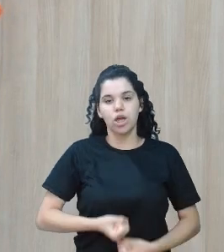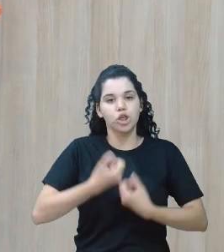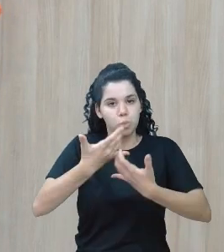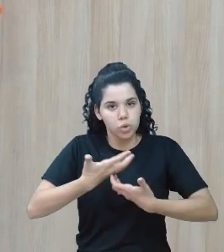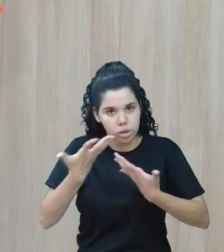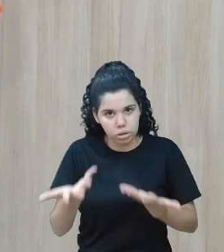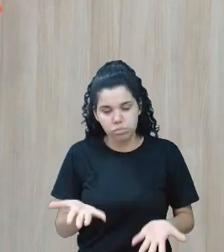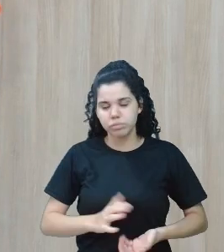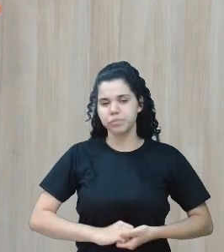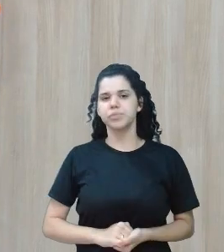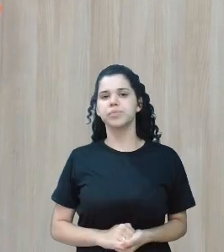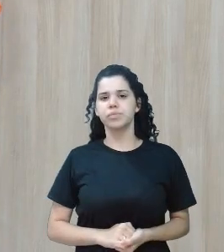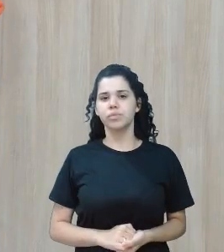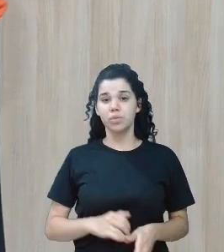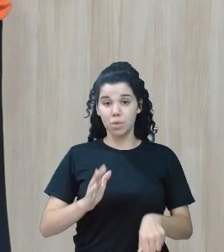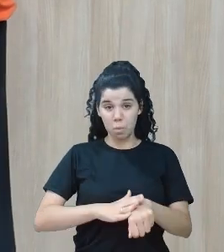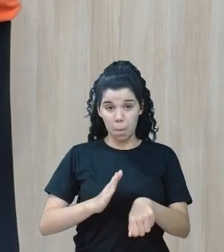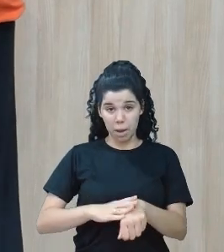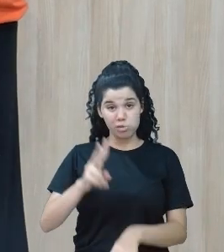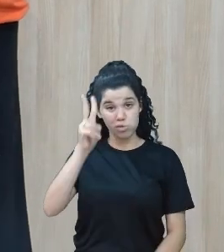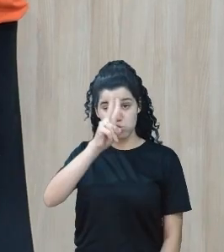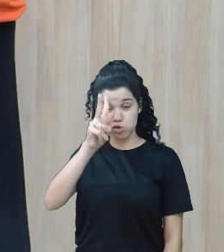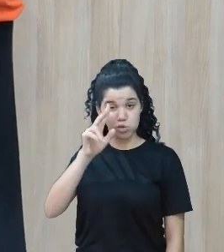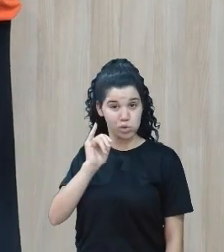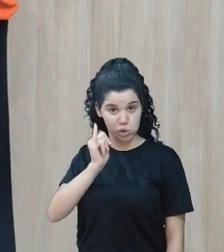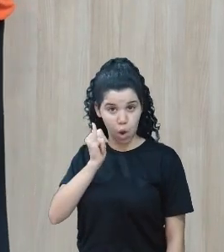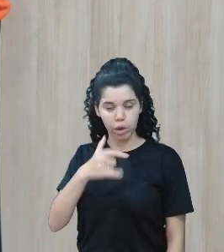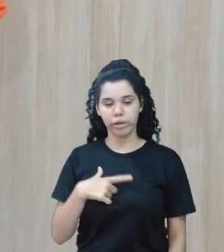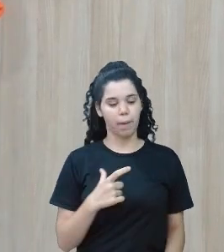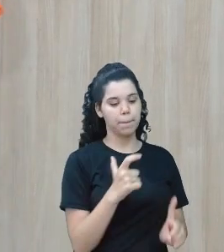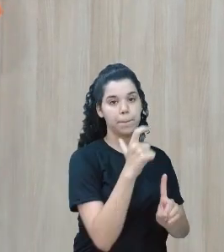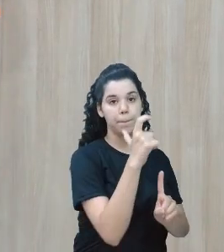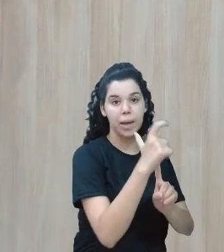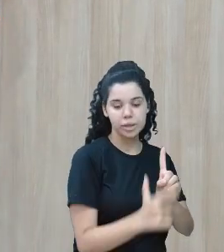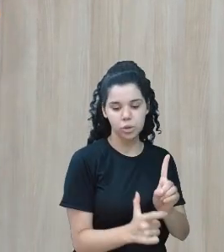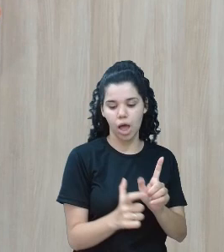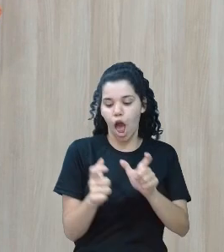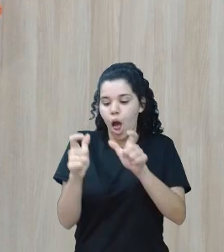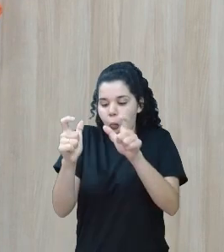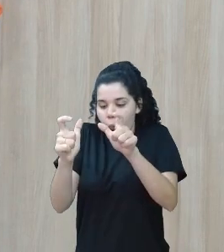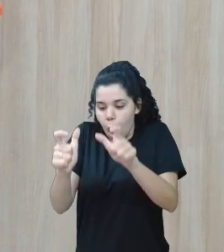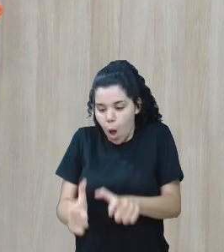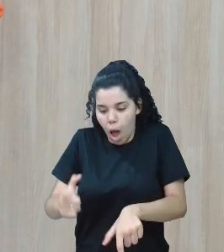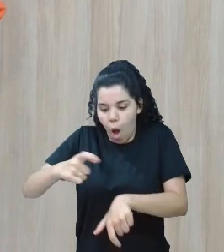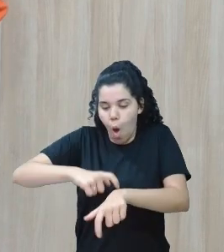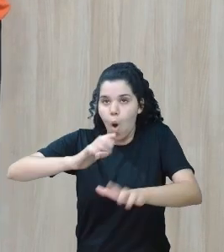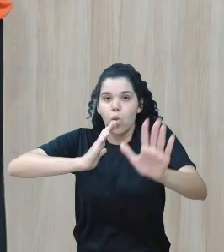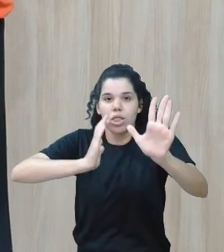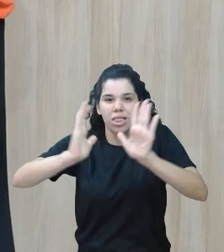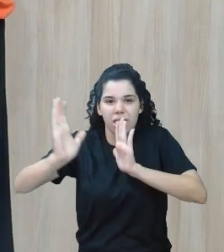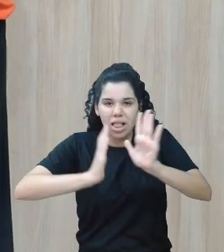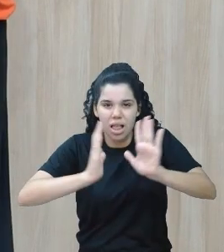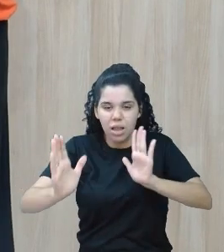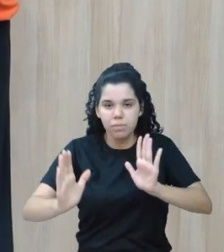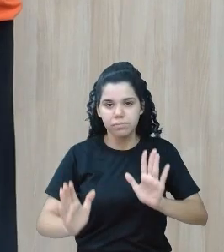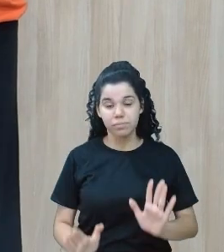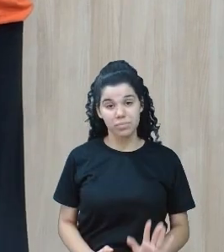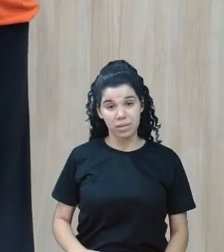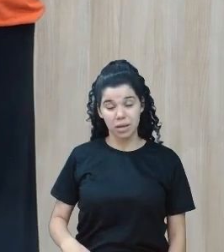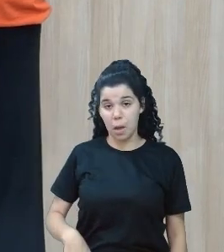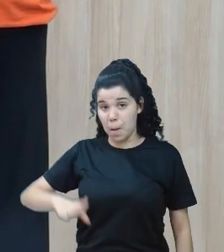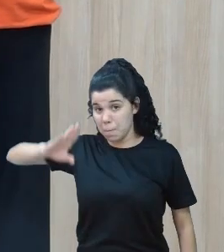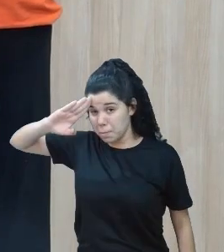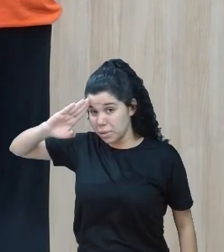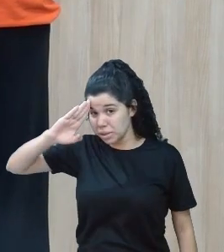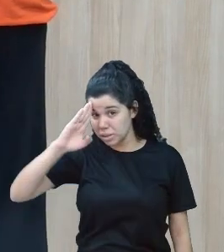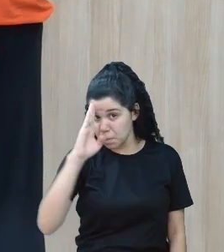expositivo. Quando eu vou contar uma história com personagens, lugar, tempo, a predominância